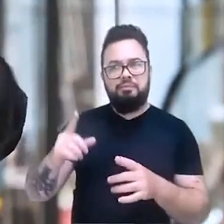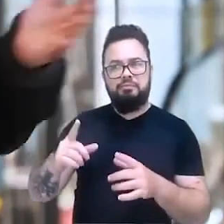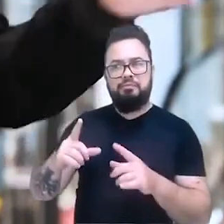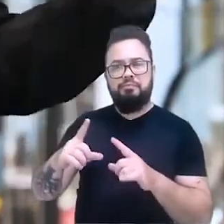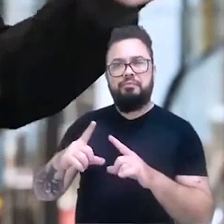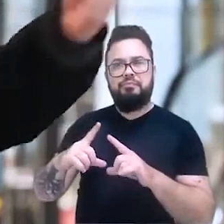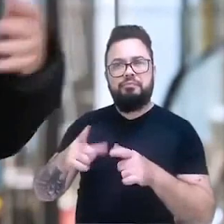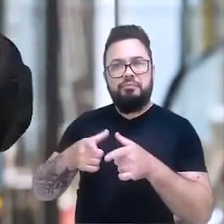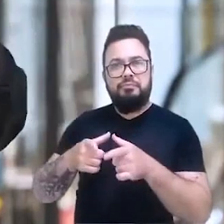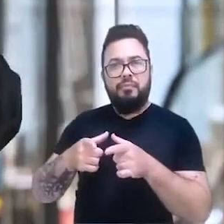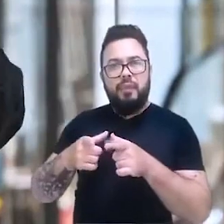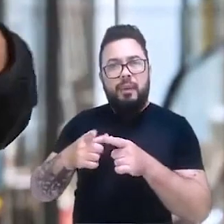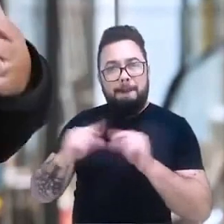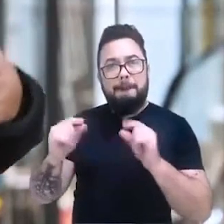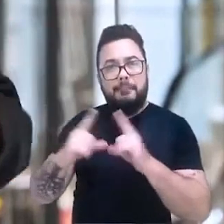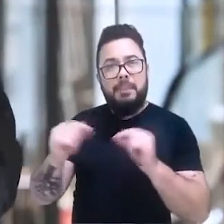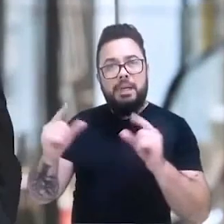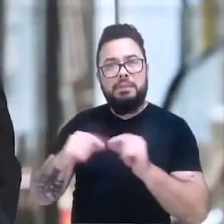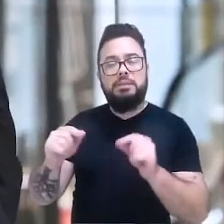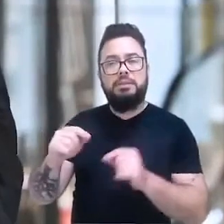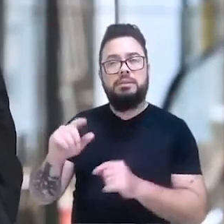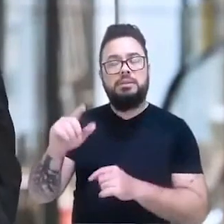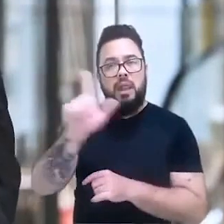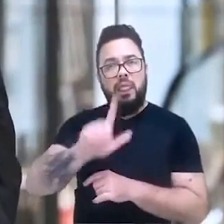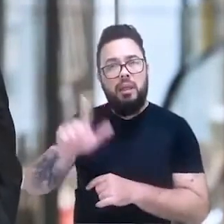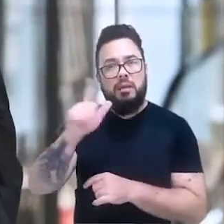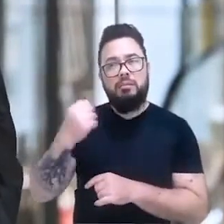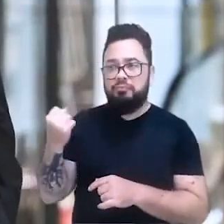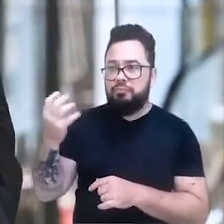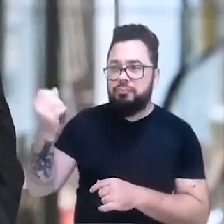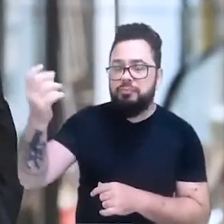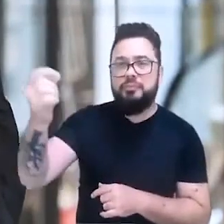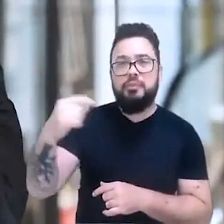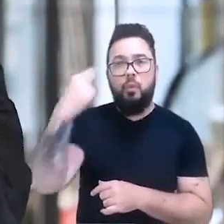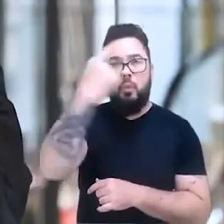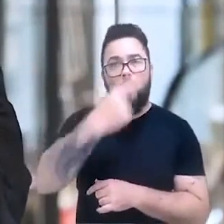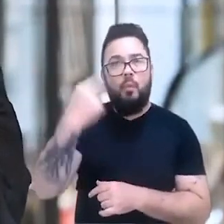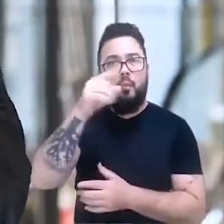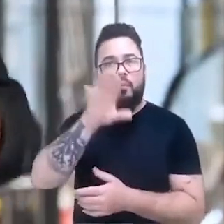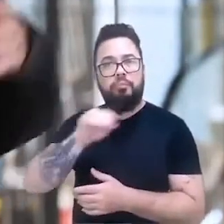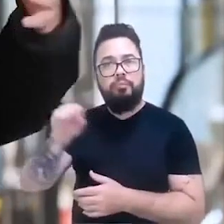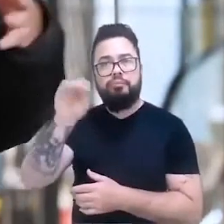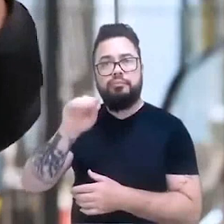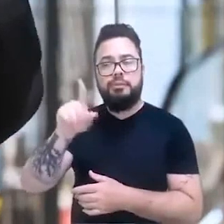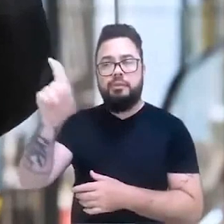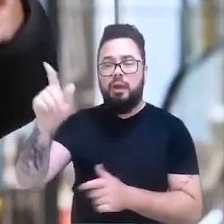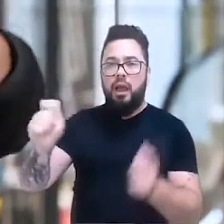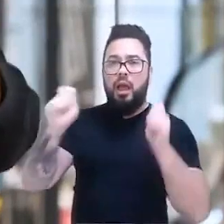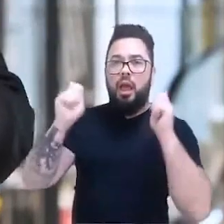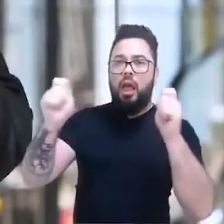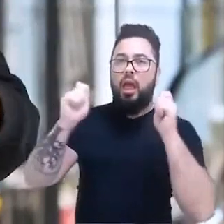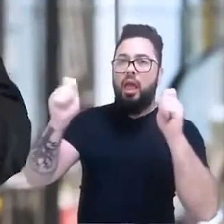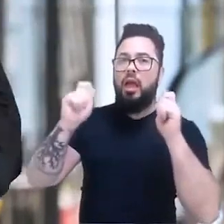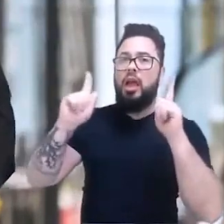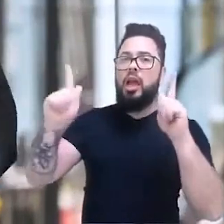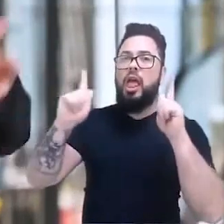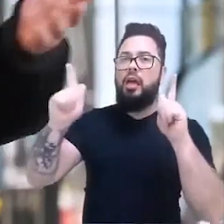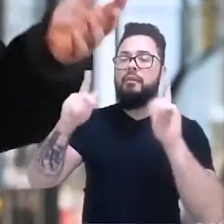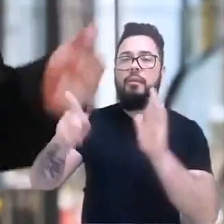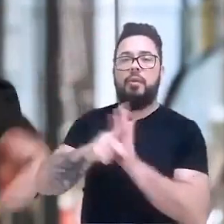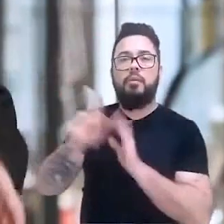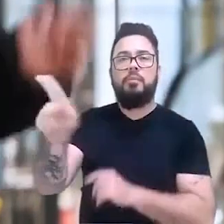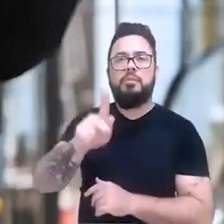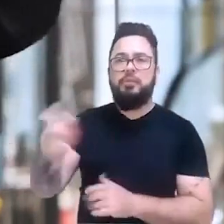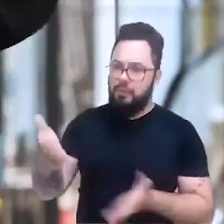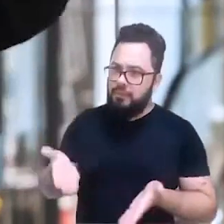É, em Brasília aconteceu isso, no evento literário. Uma hora para falar, viajamos para Brasília, chega lá, greve dos professores no meio da parede de Brasília. Eu